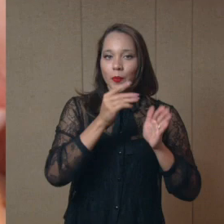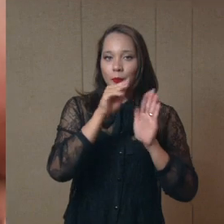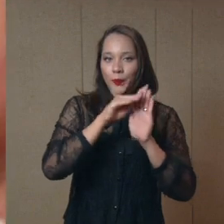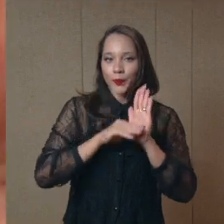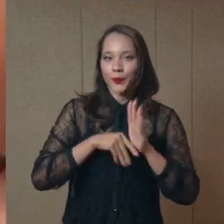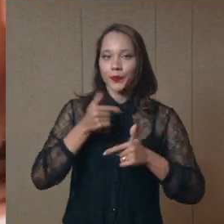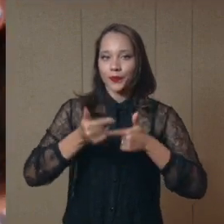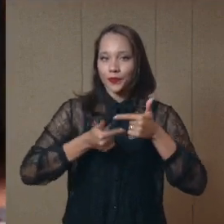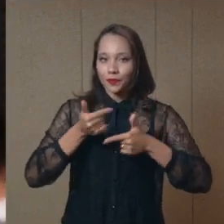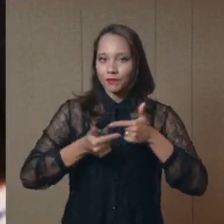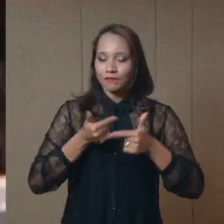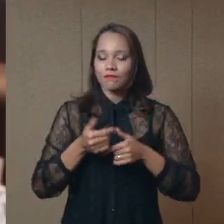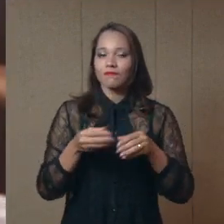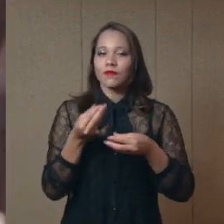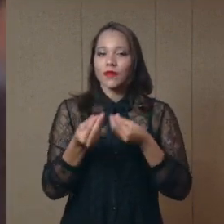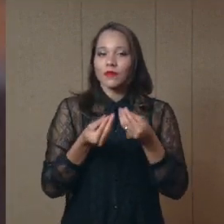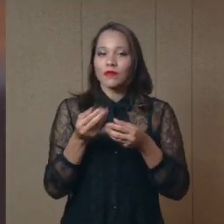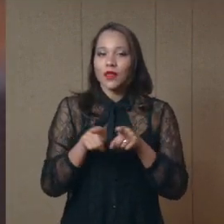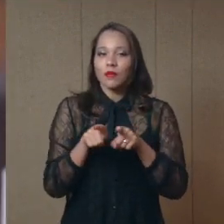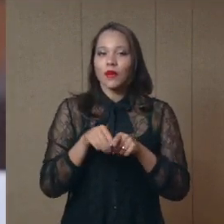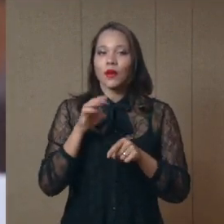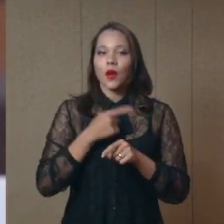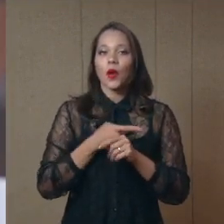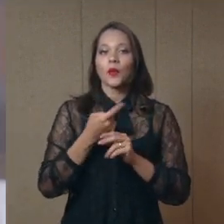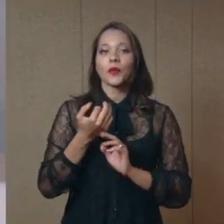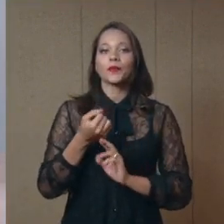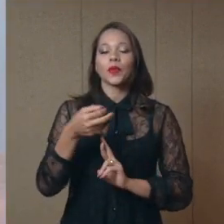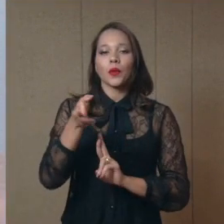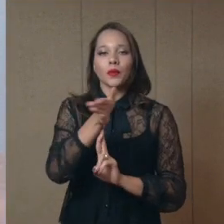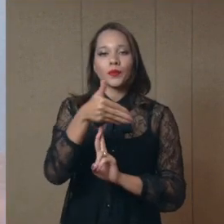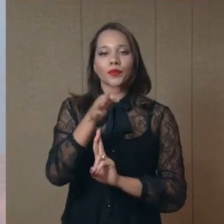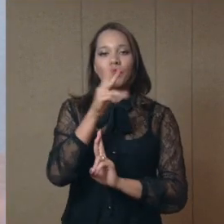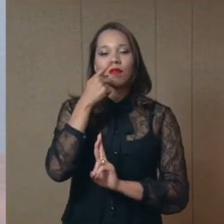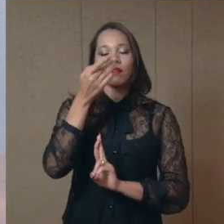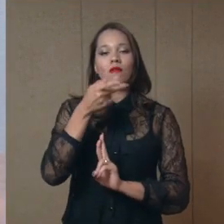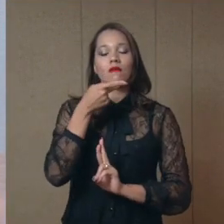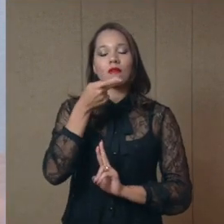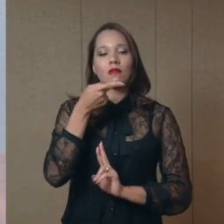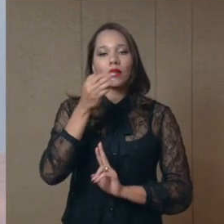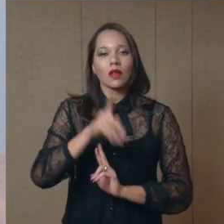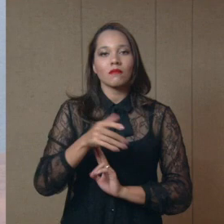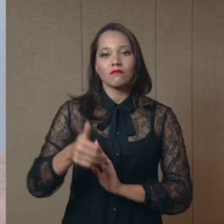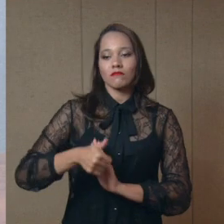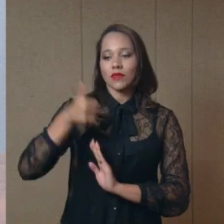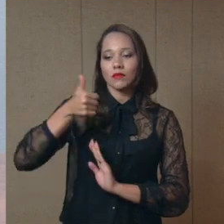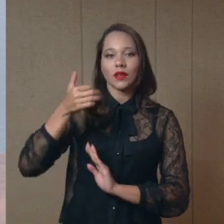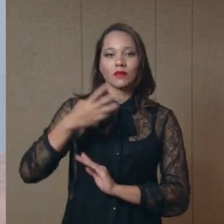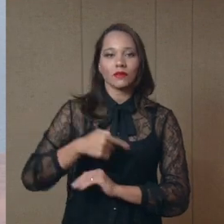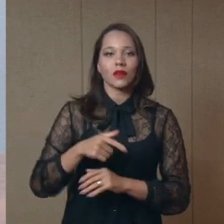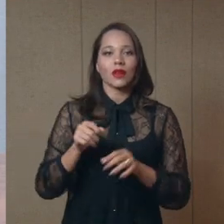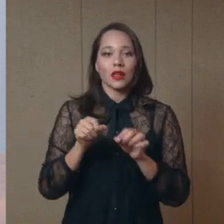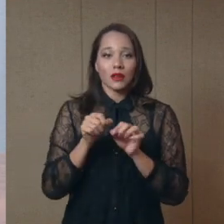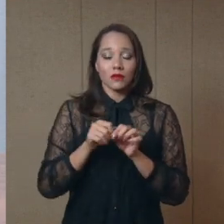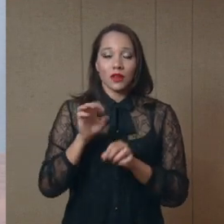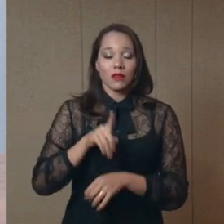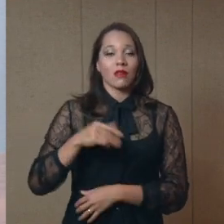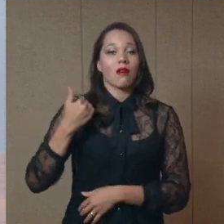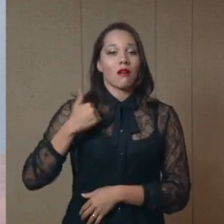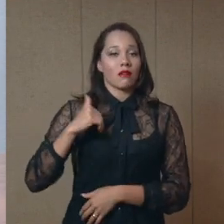trabalho como batedor pelo melhor mencionou foi feito o primeiro na presidência pro tempore